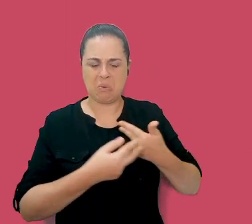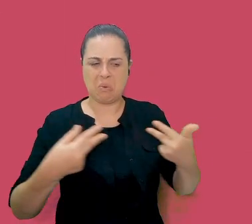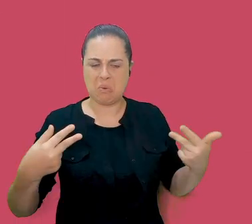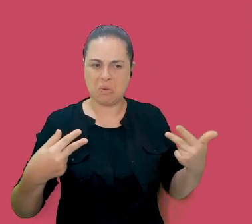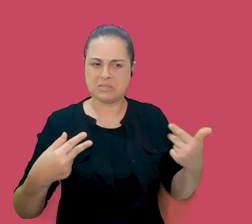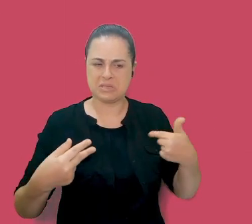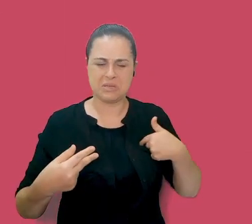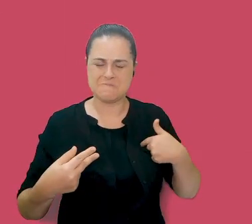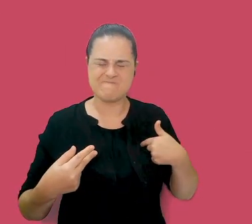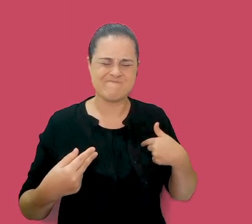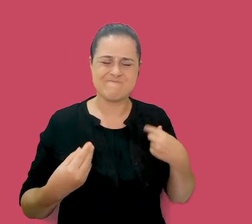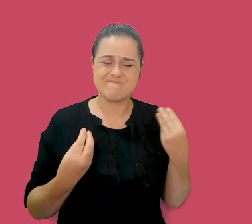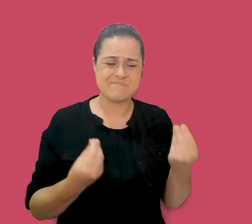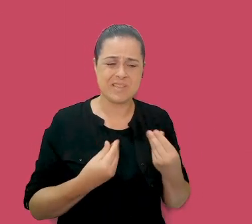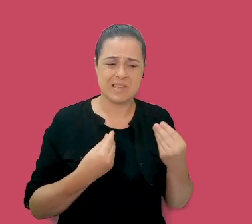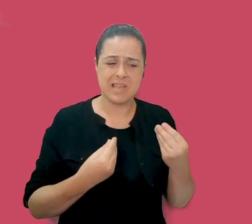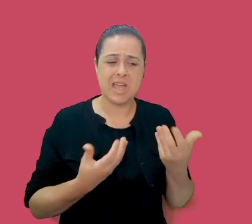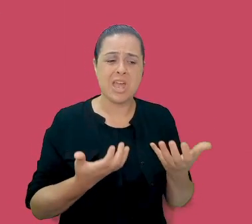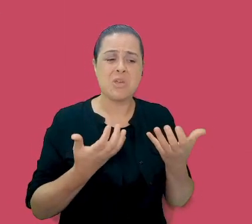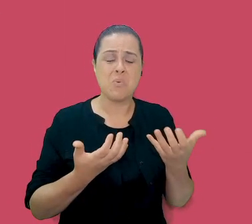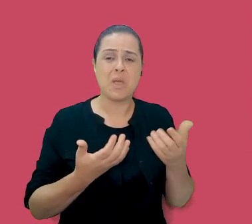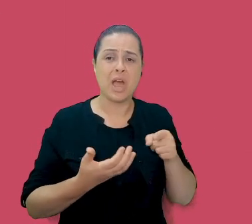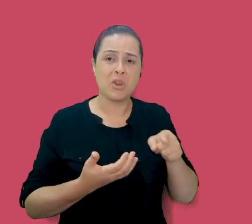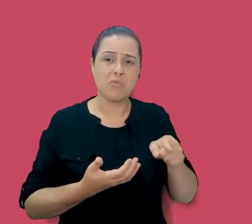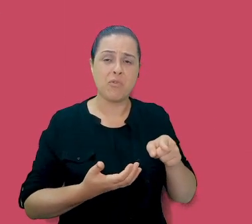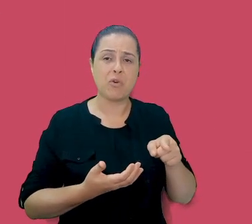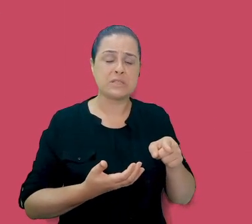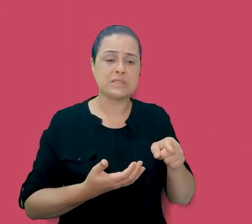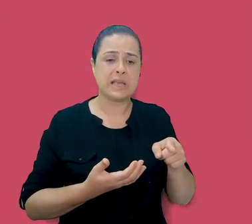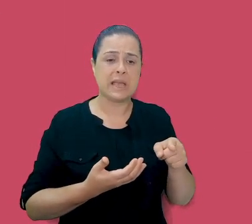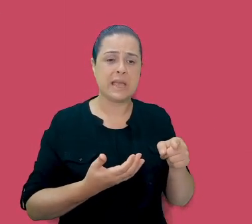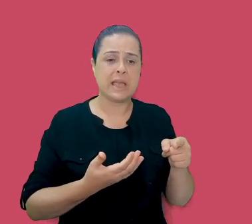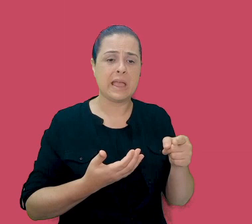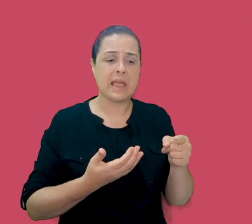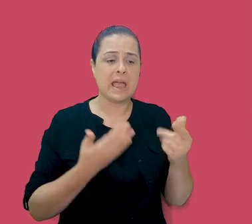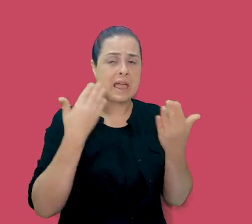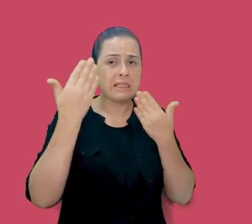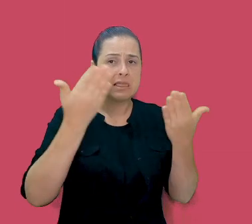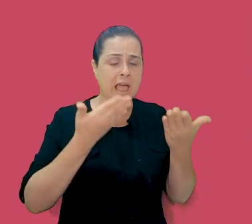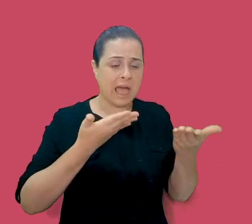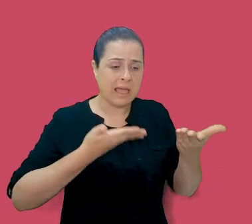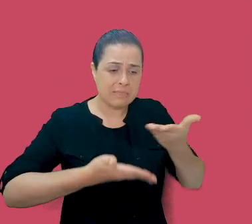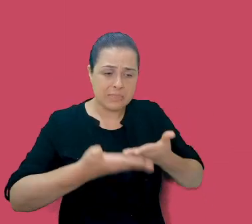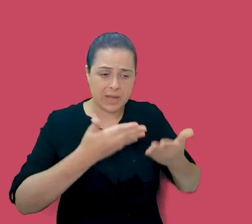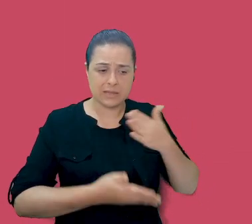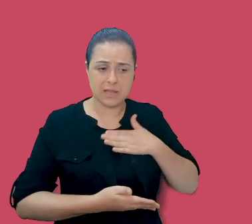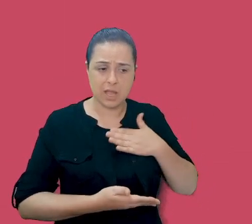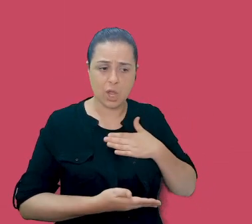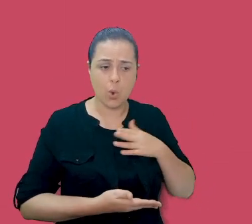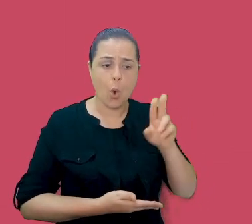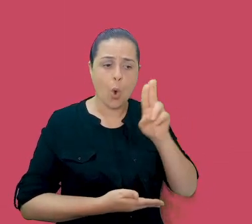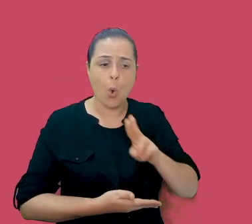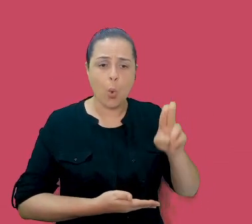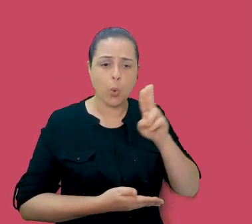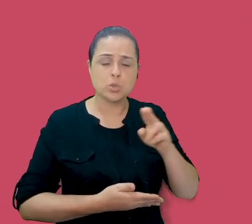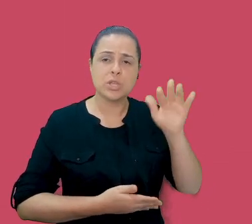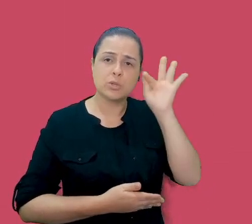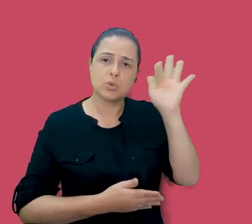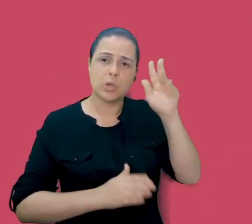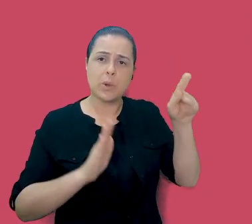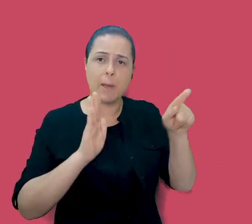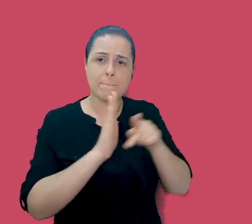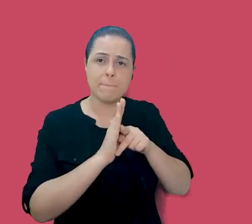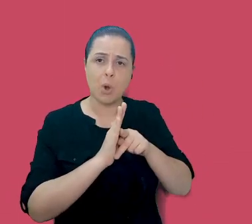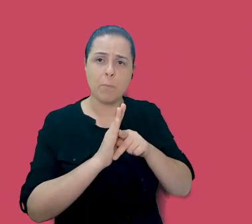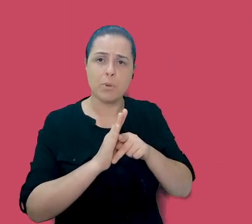Freud. Aí ele começa a fazer perguntas para ele, começa a responder, ele começa a falar, blá, blá, blá, e aí ele começa a fazer essa terapia